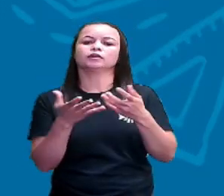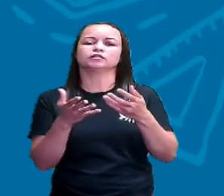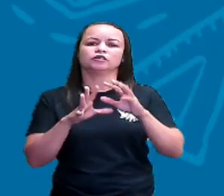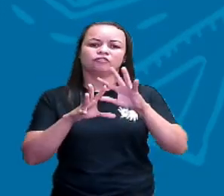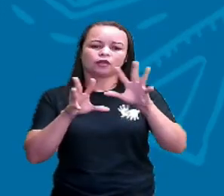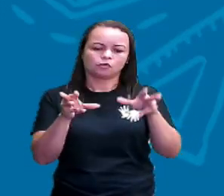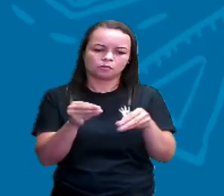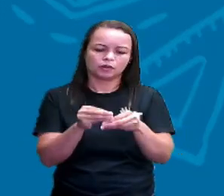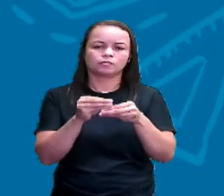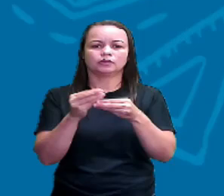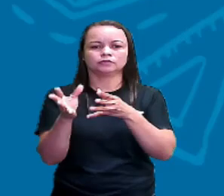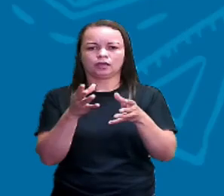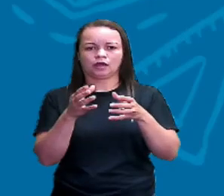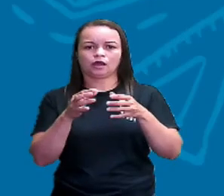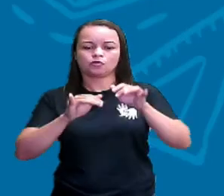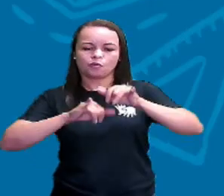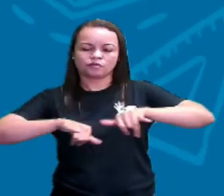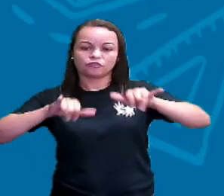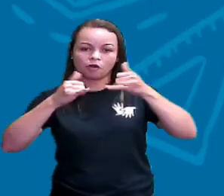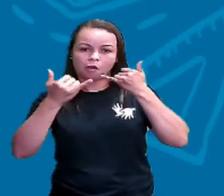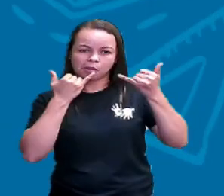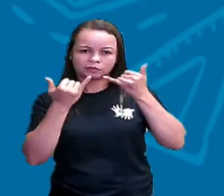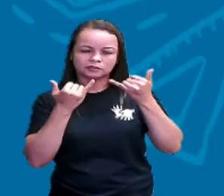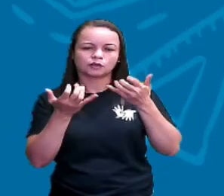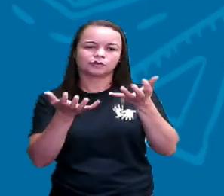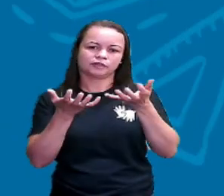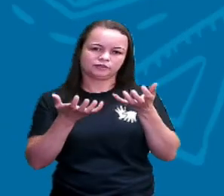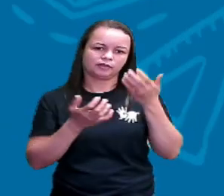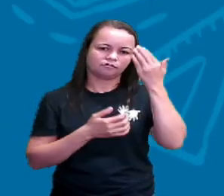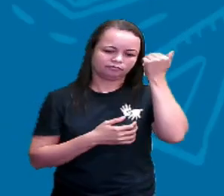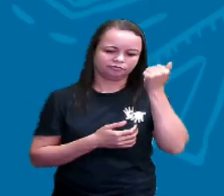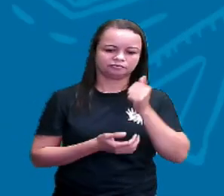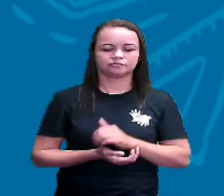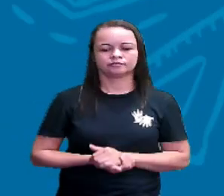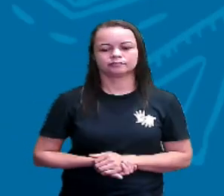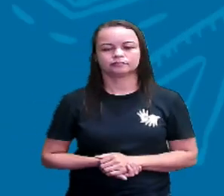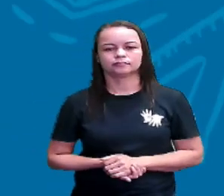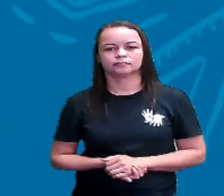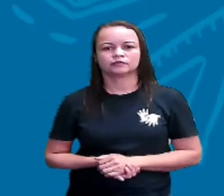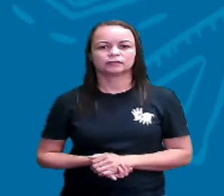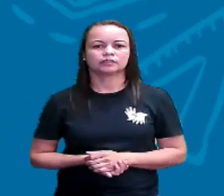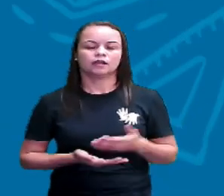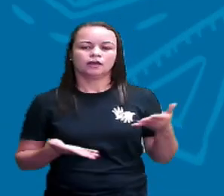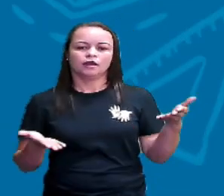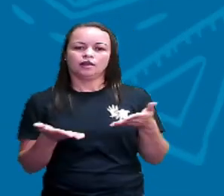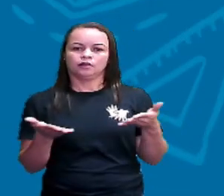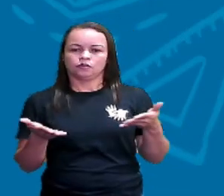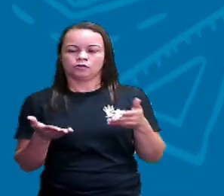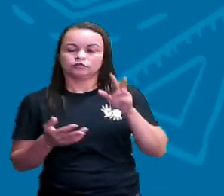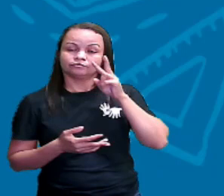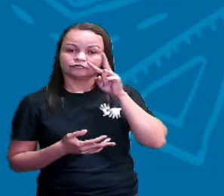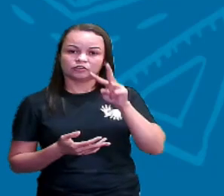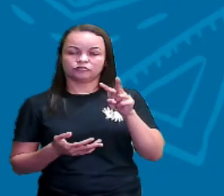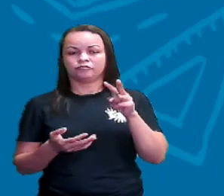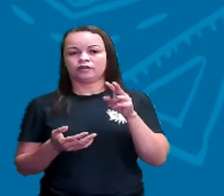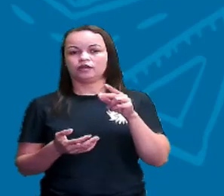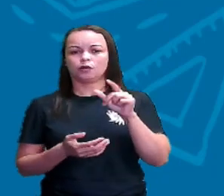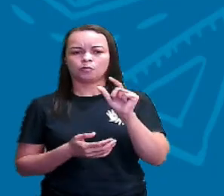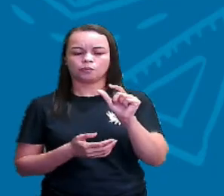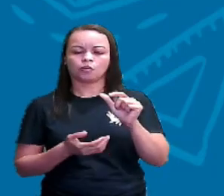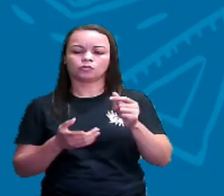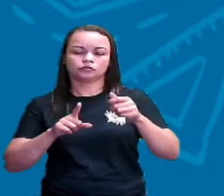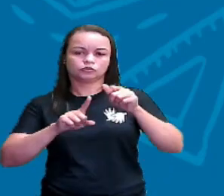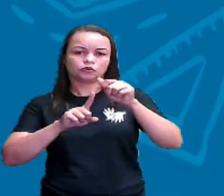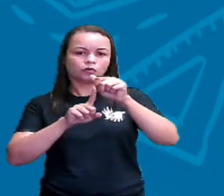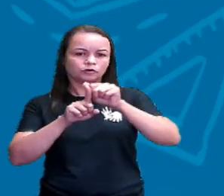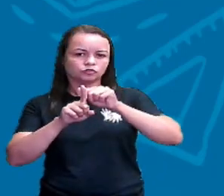aquela informação que a gente está querendo saber. E agora a gente vai ver um pouquinho sobre os meses